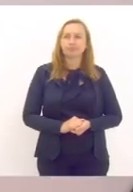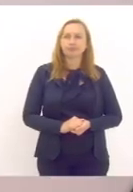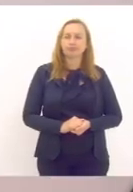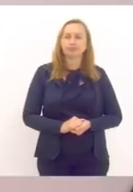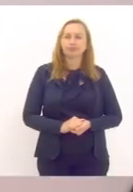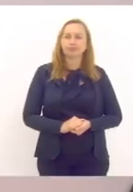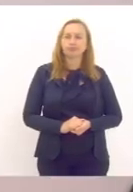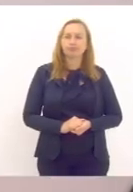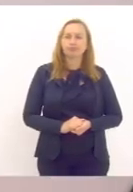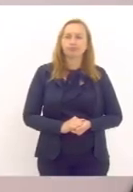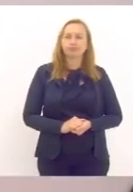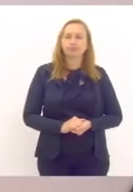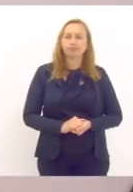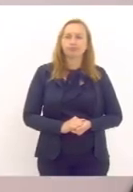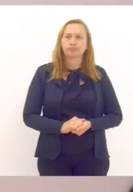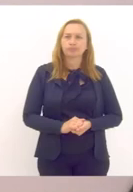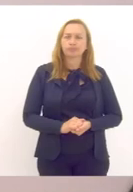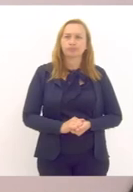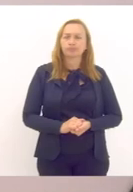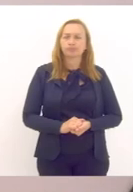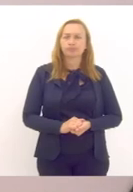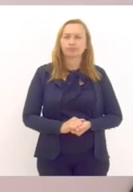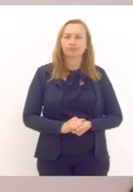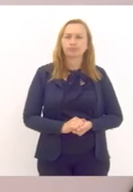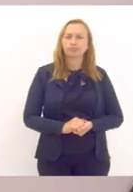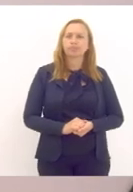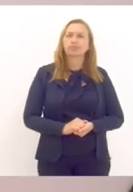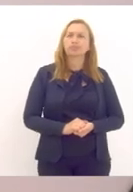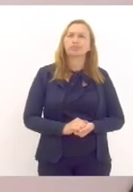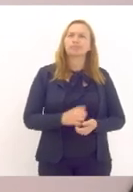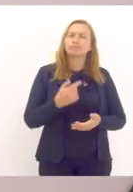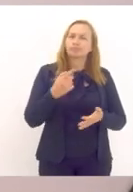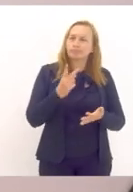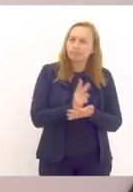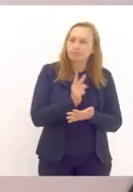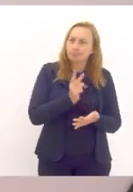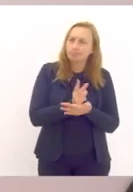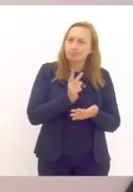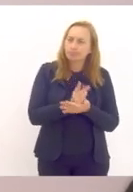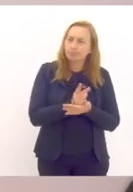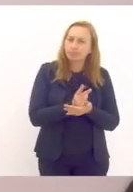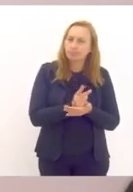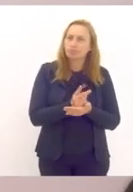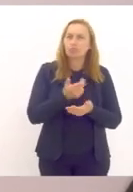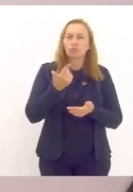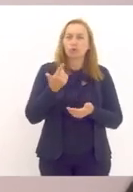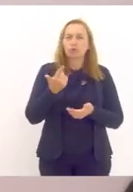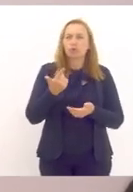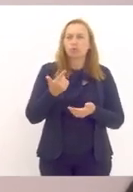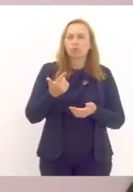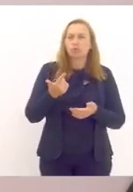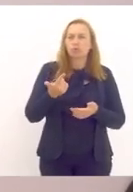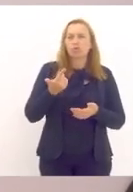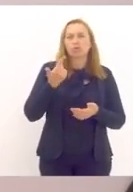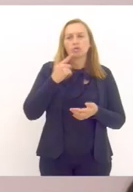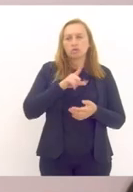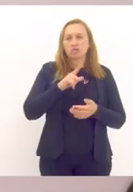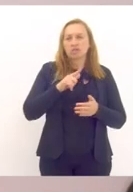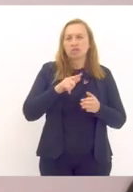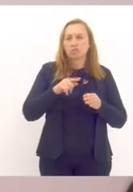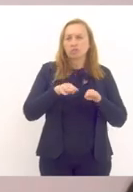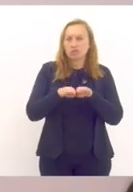uma venda de ativos. E mesmo assim nós mantivemos quase o mesmo nível de receita. E isso tudo graças aos